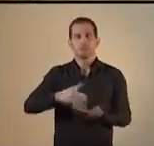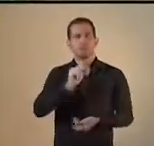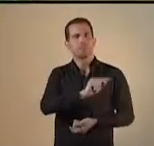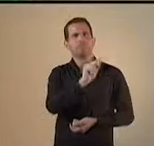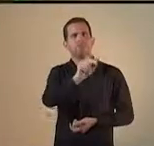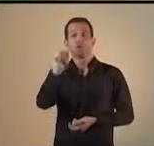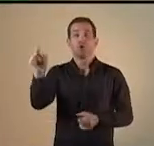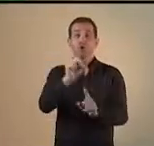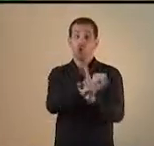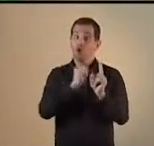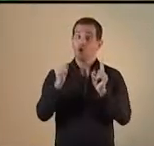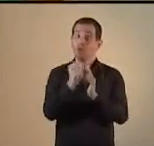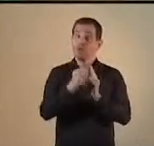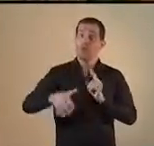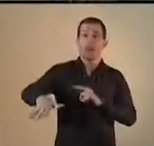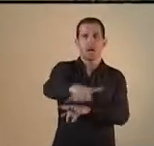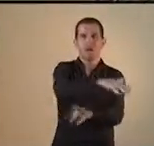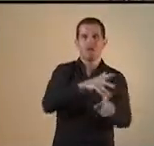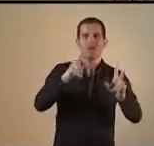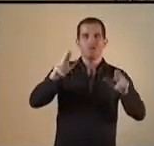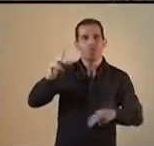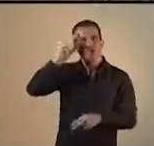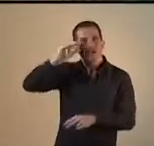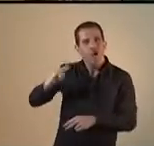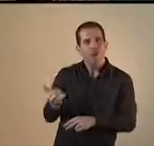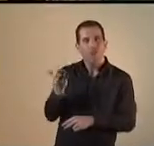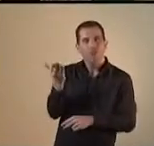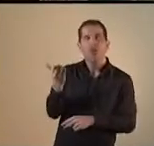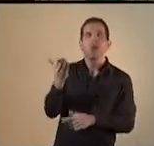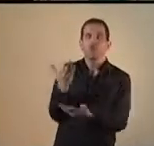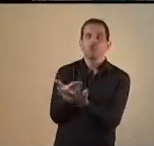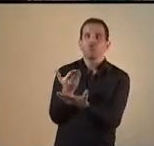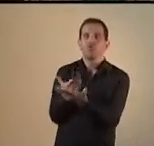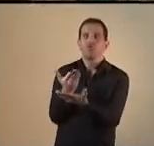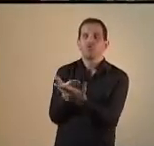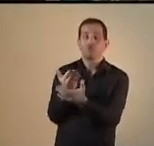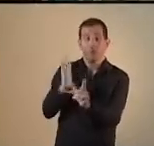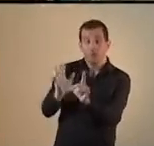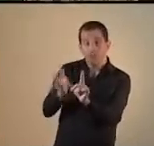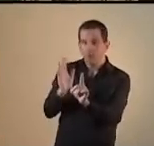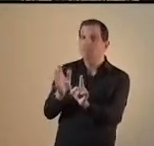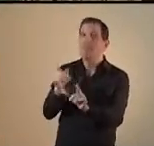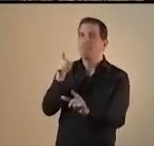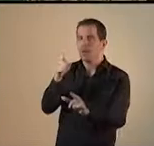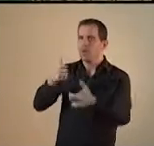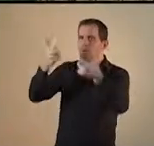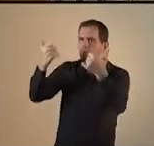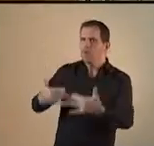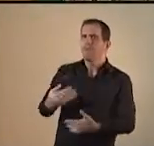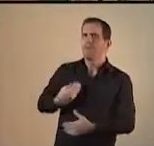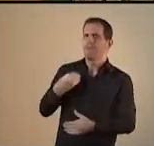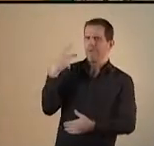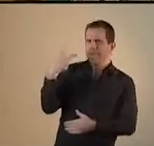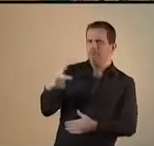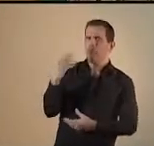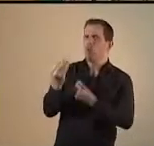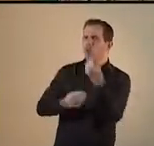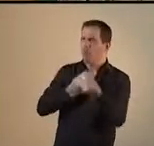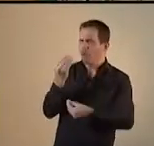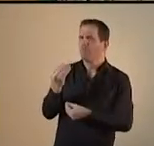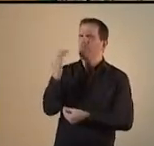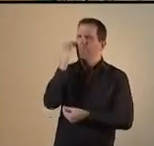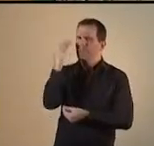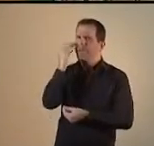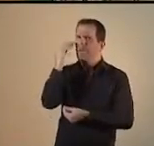a presença de um intérprete. Como relata João Gabriel, o estudante de Letras Libras detalha as dificuldades encontradas